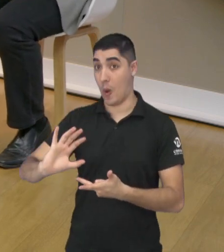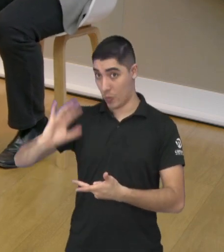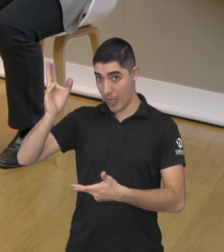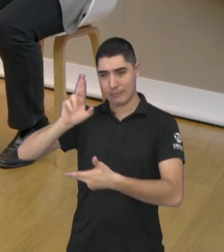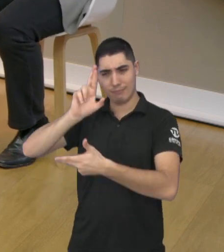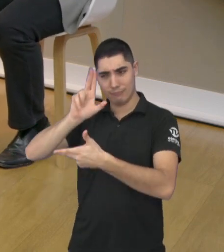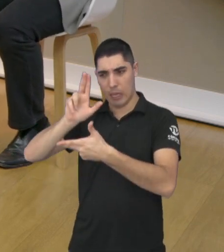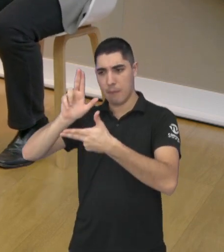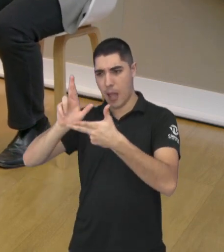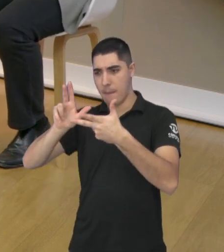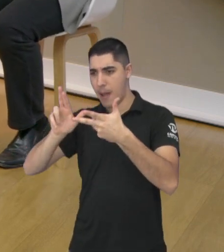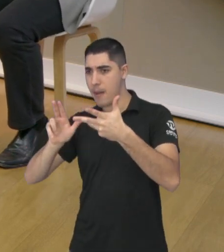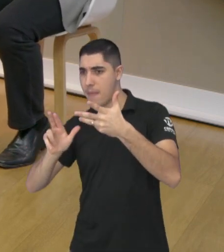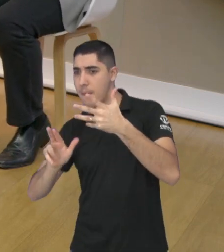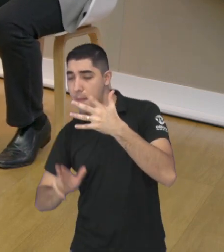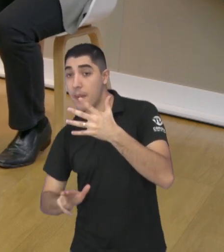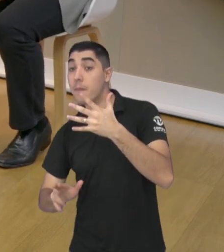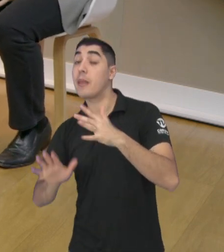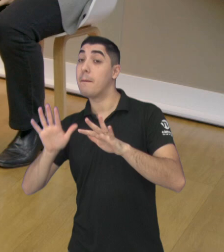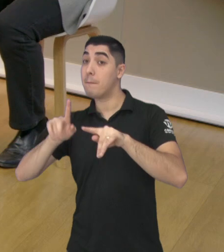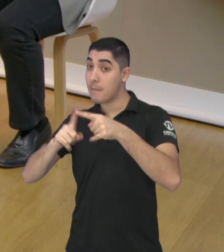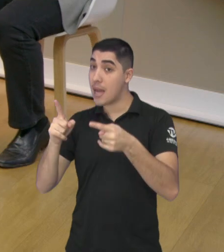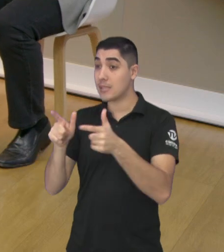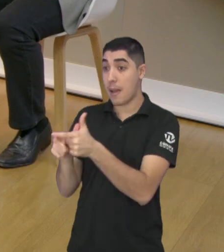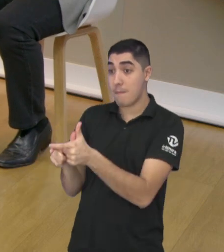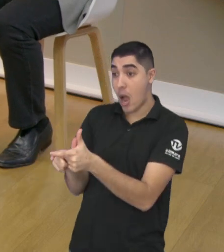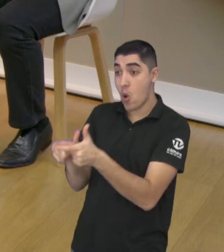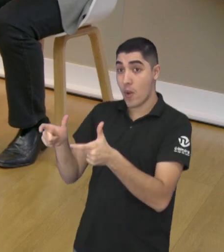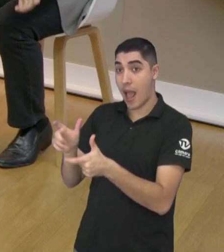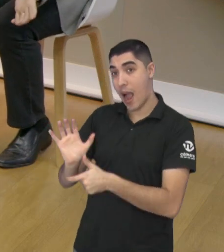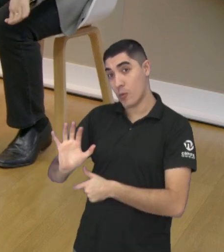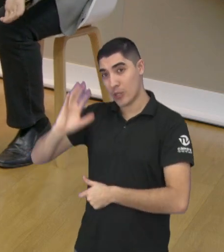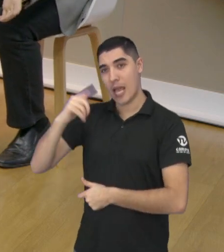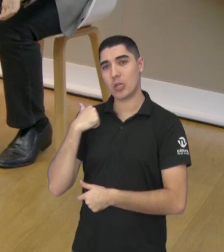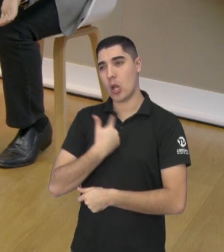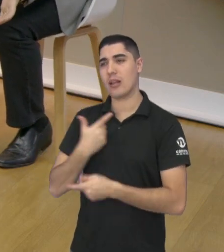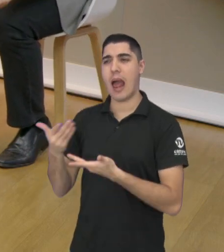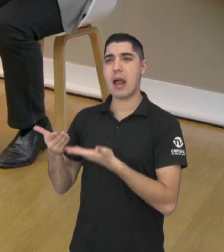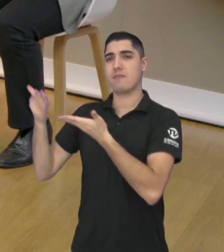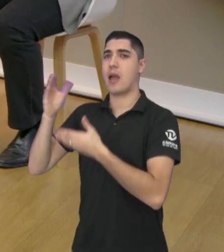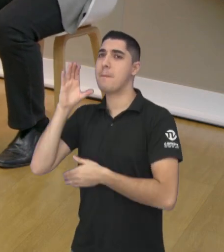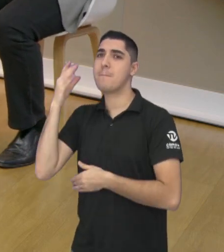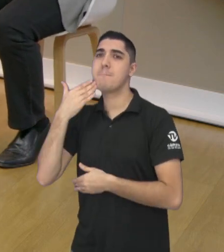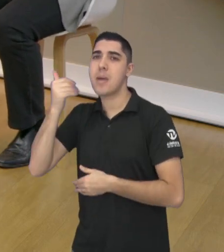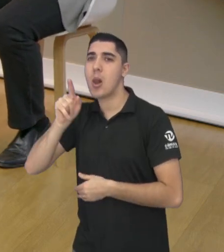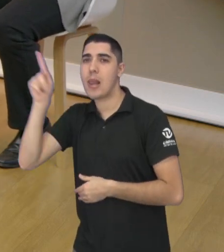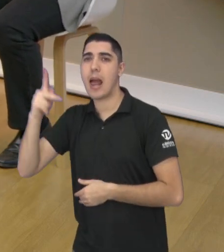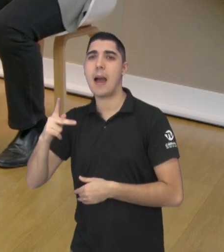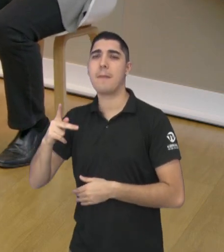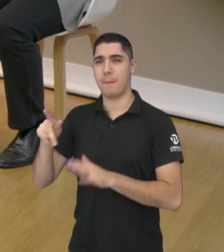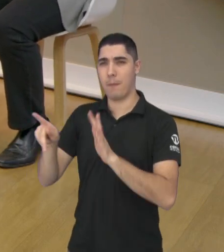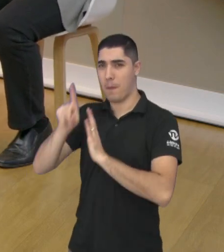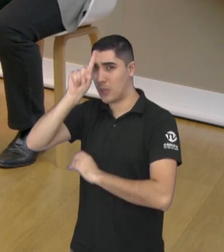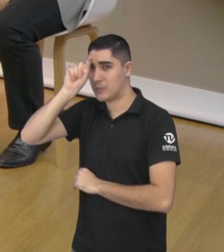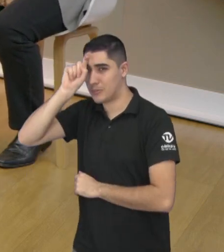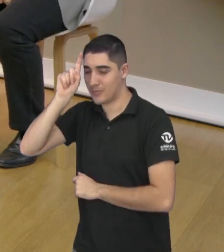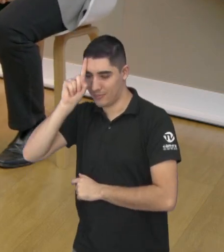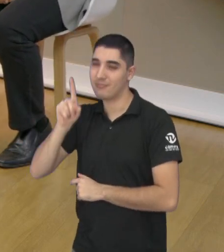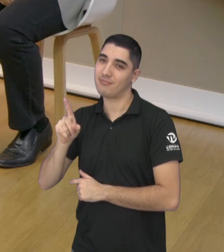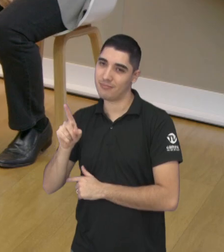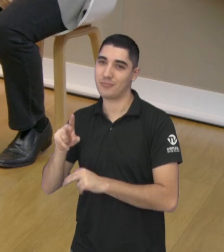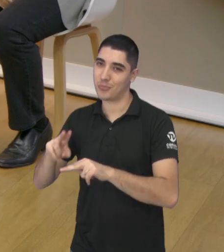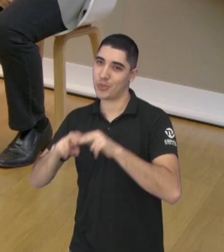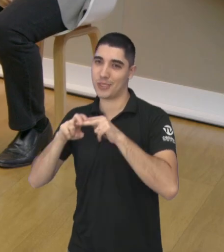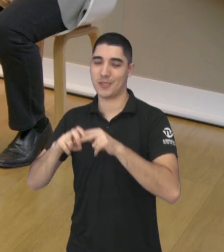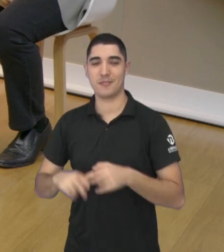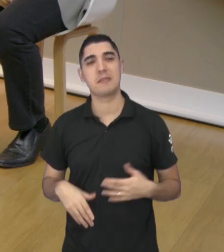virais. Sim. Além dessas doenças, as mais frequentes e as comuns que levam a gente no pronto atendimento são os resfriados e as gripes. E